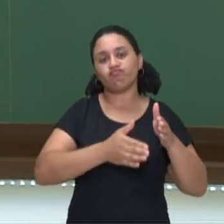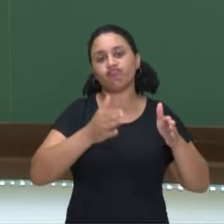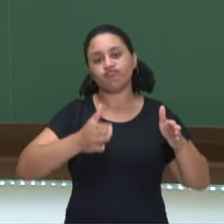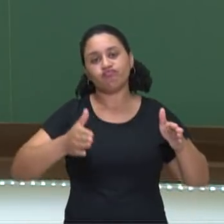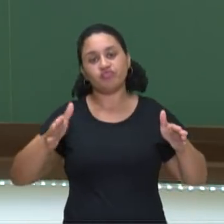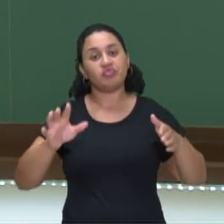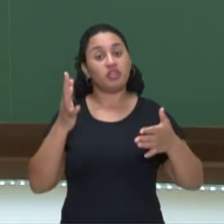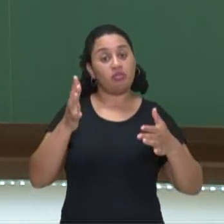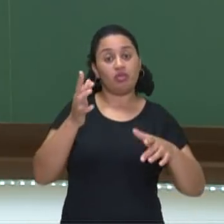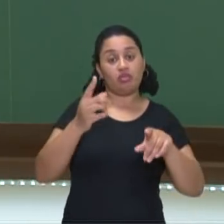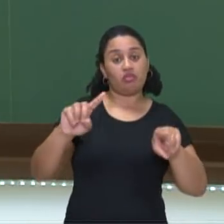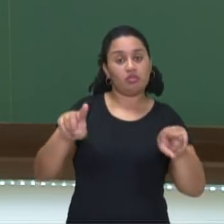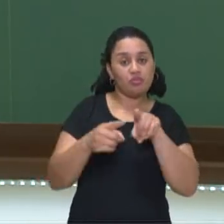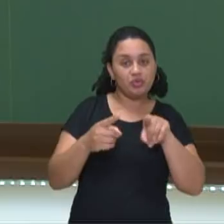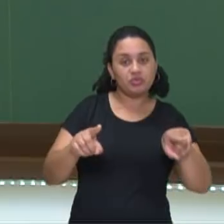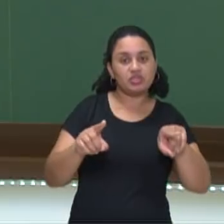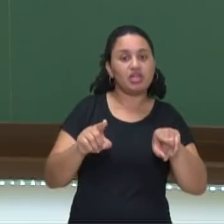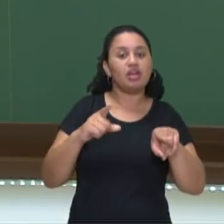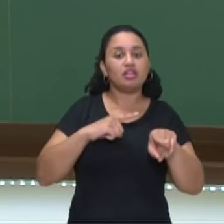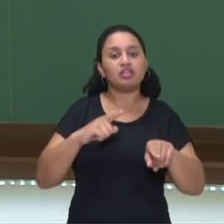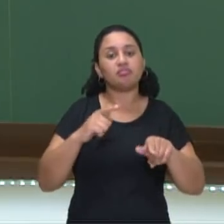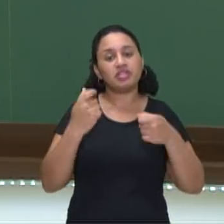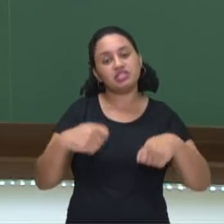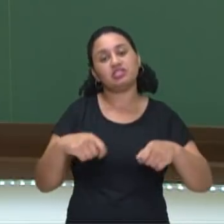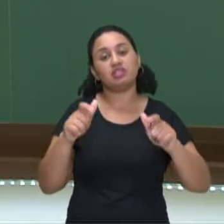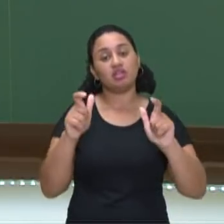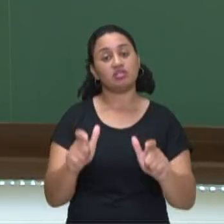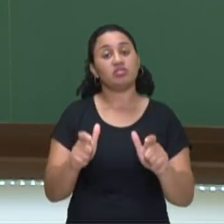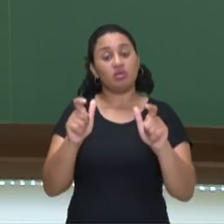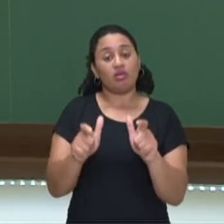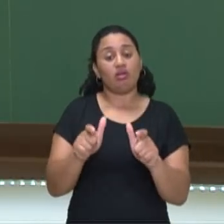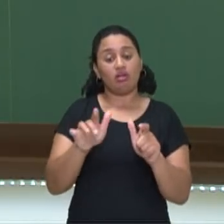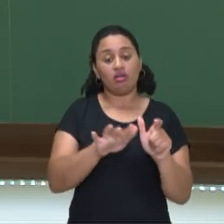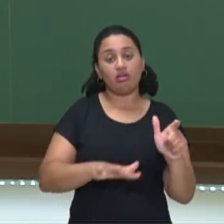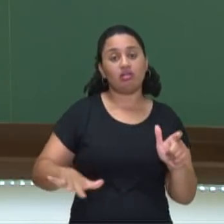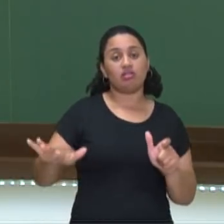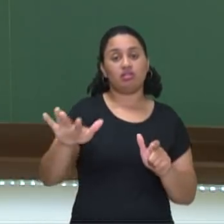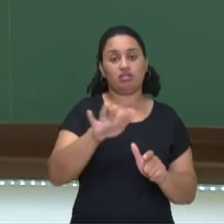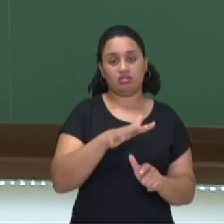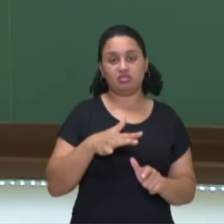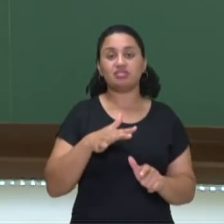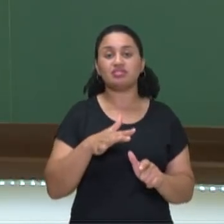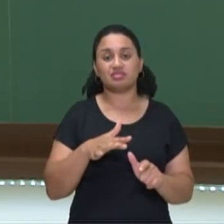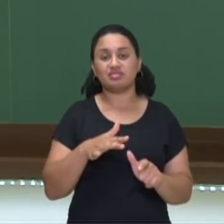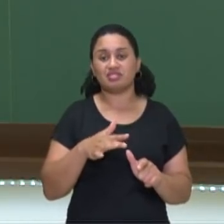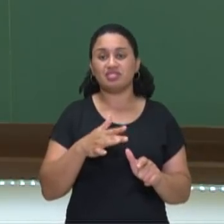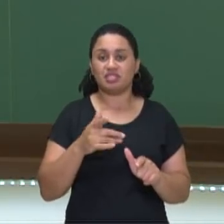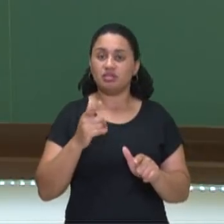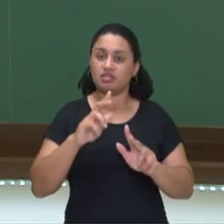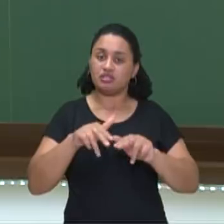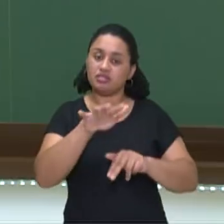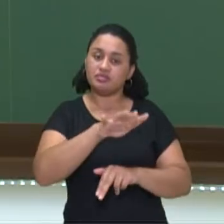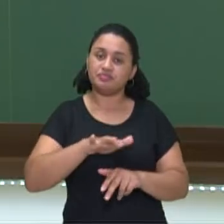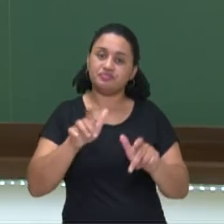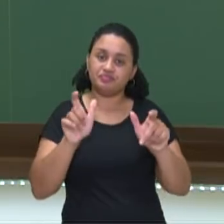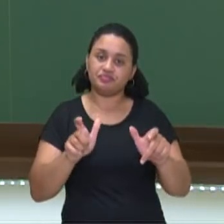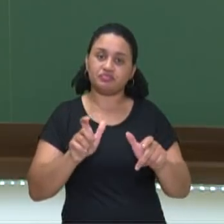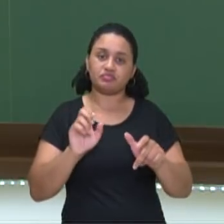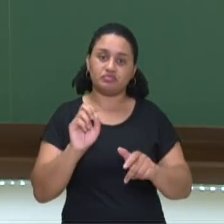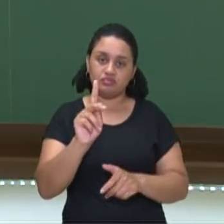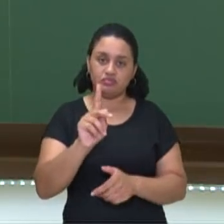e ocupando um determinado espaço, um determinado local dentro do espaço,